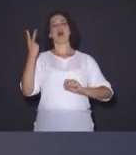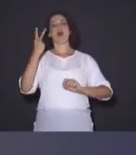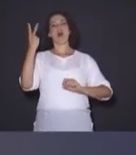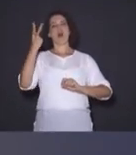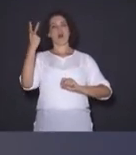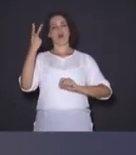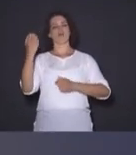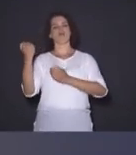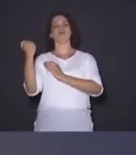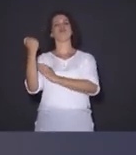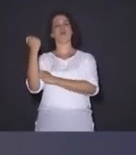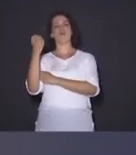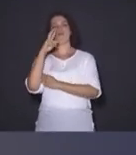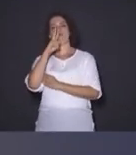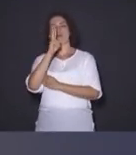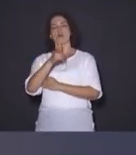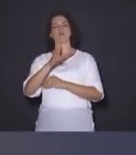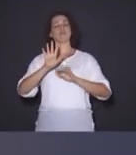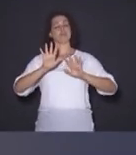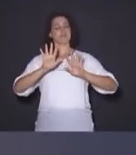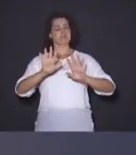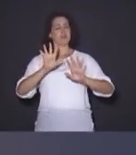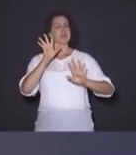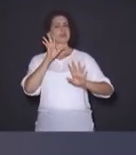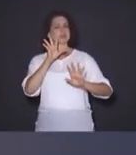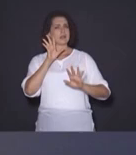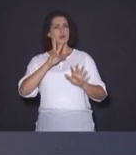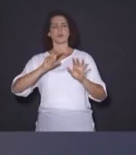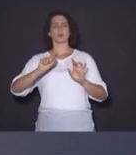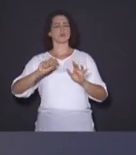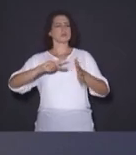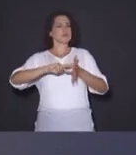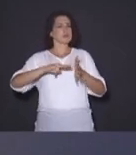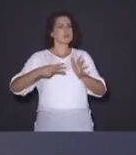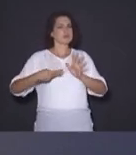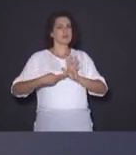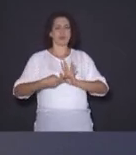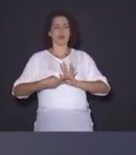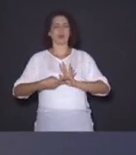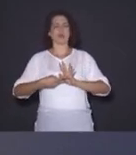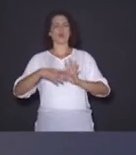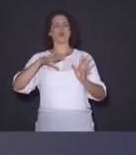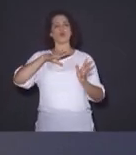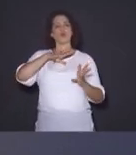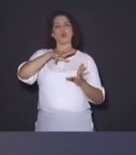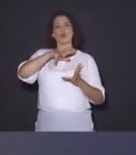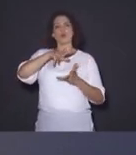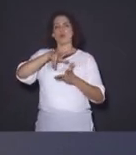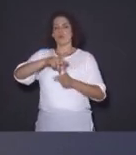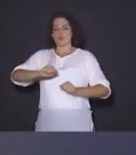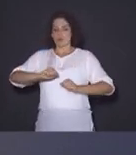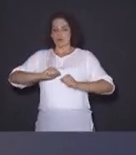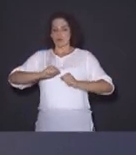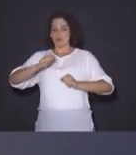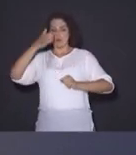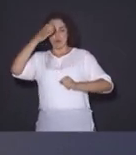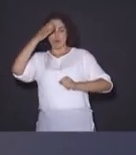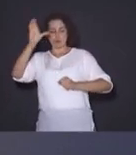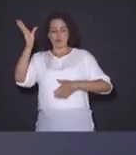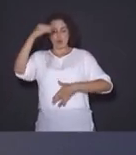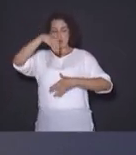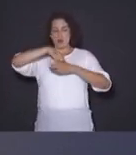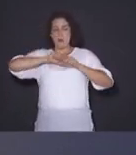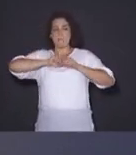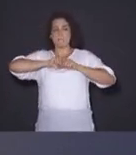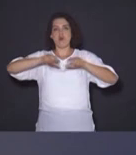obviamente isso significa que o mundo explodiu do ponto de vista cultural ou seja hoje